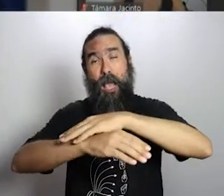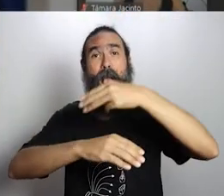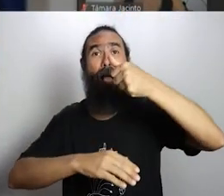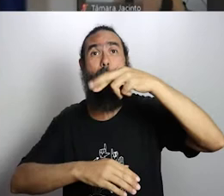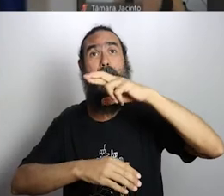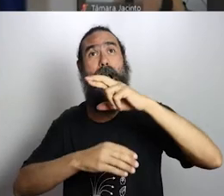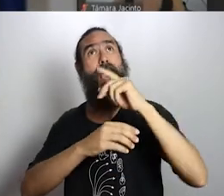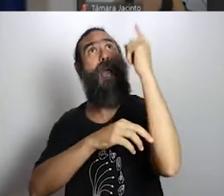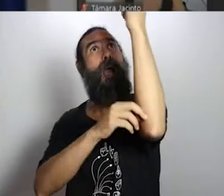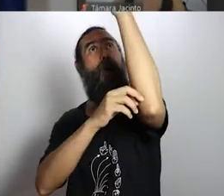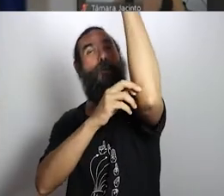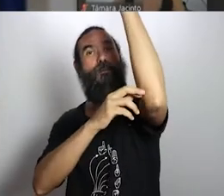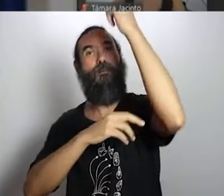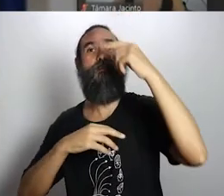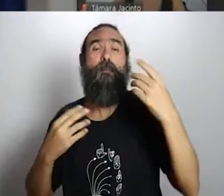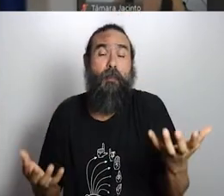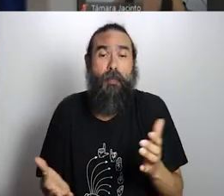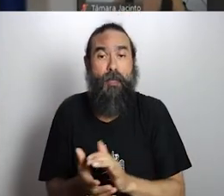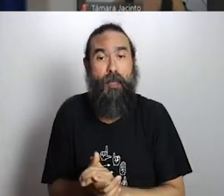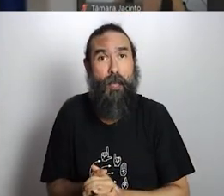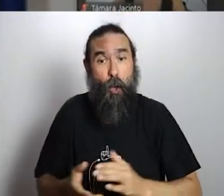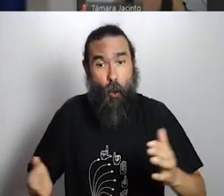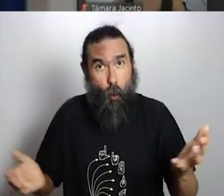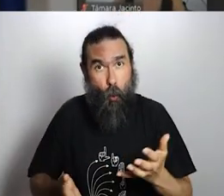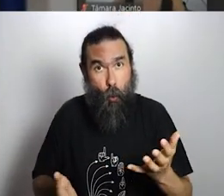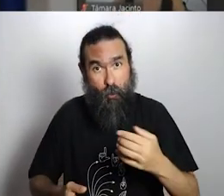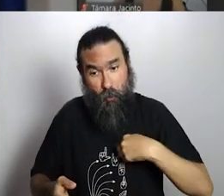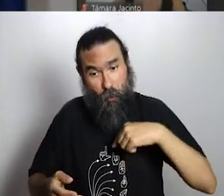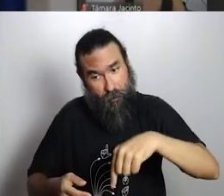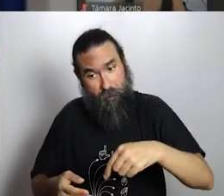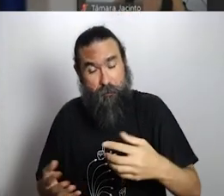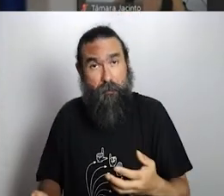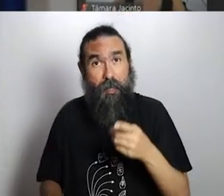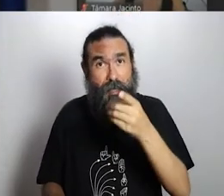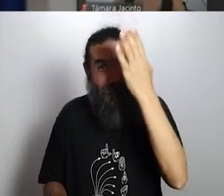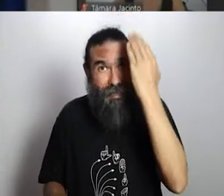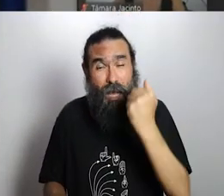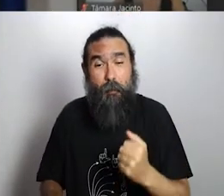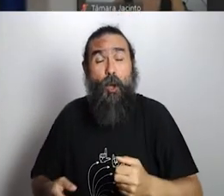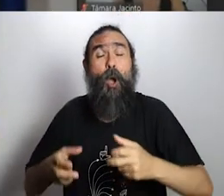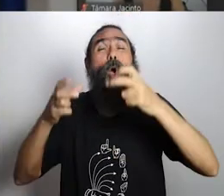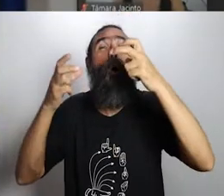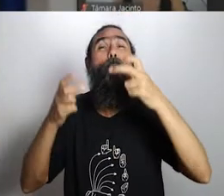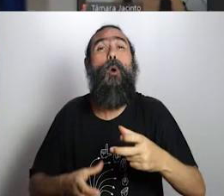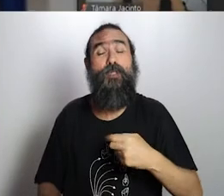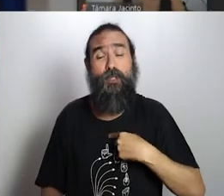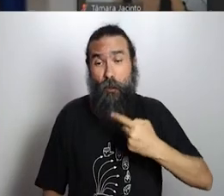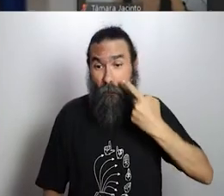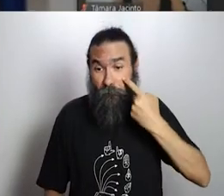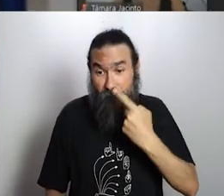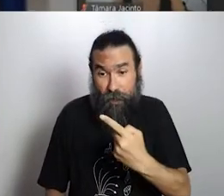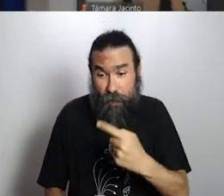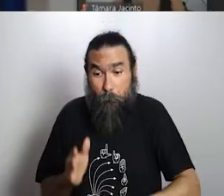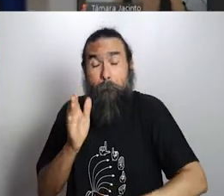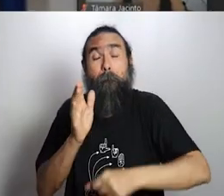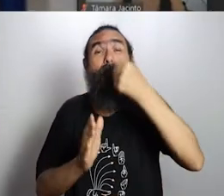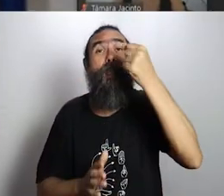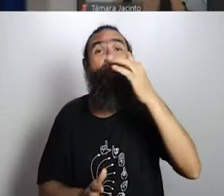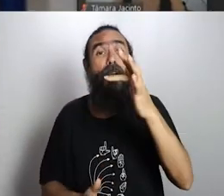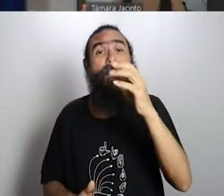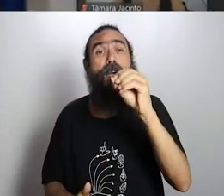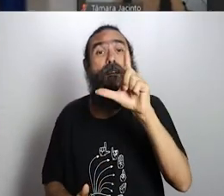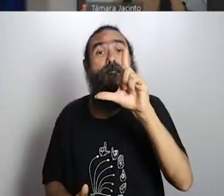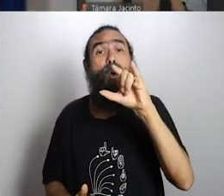grande de folias. E sabe onde foi que eu vi folia pela primeira vez? Que eu sabia que tinha conhecimento que existia.